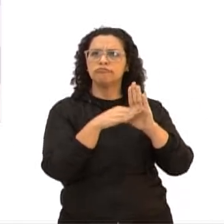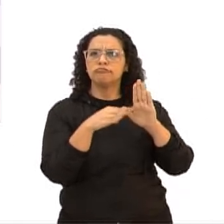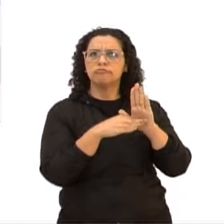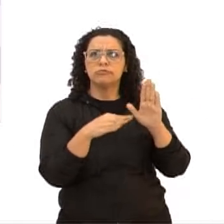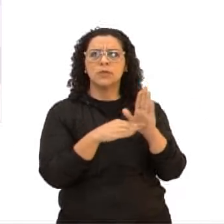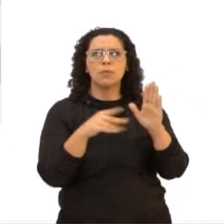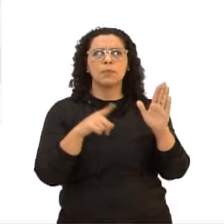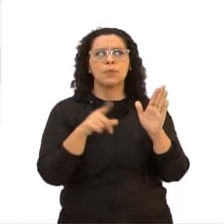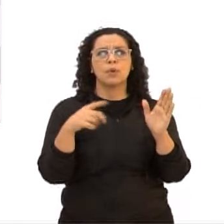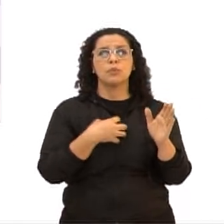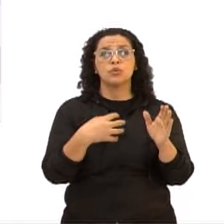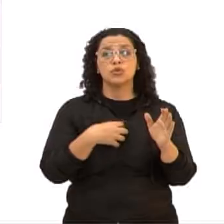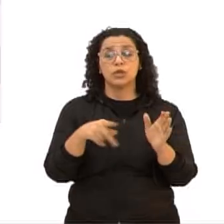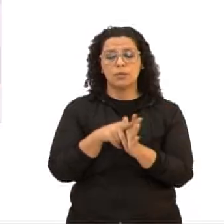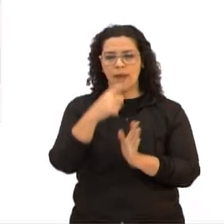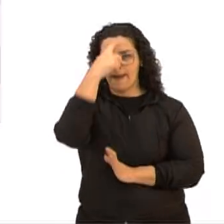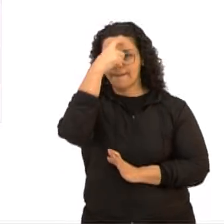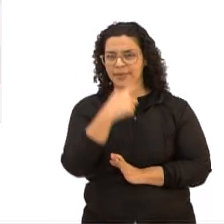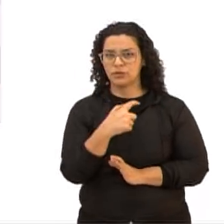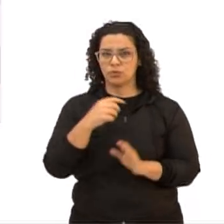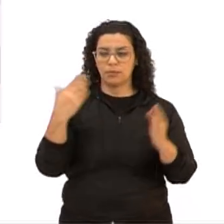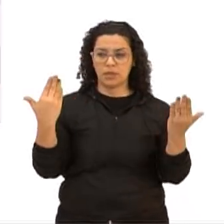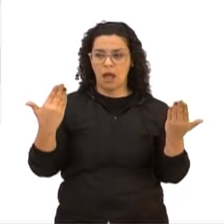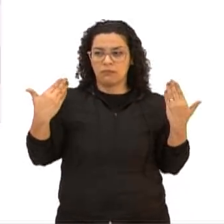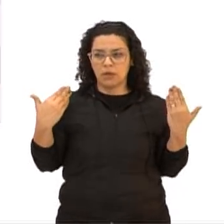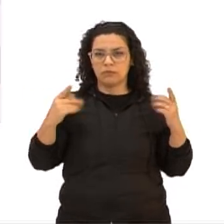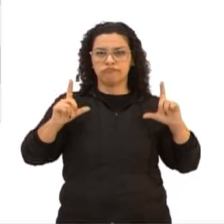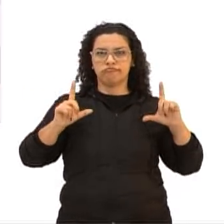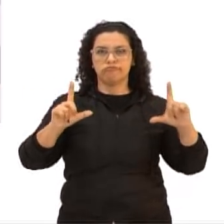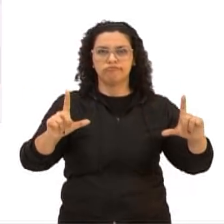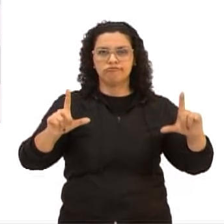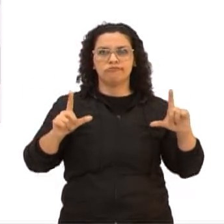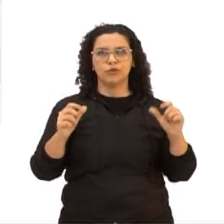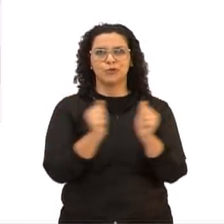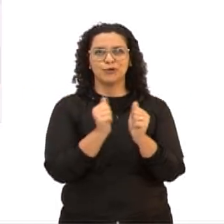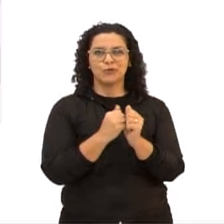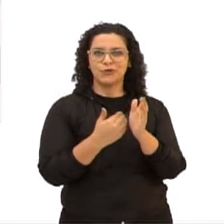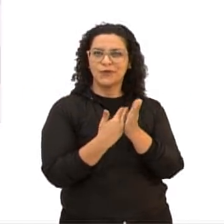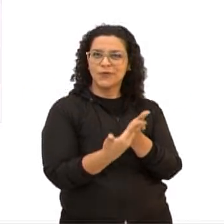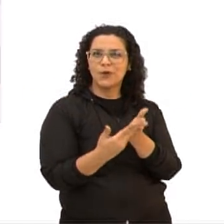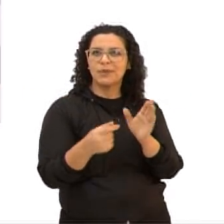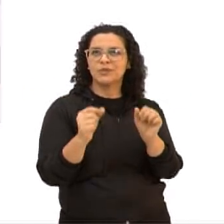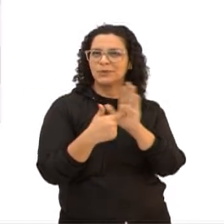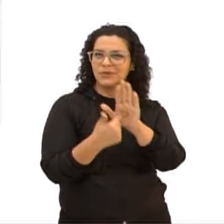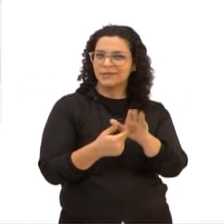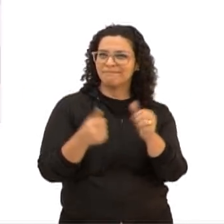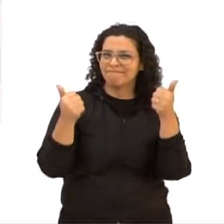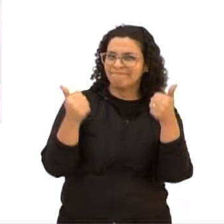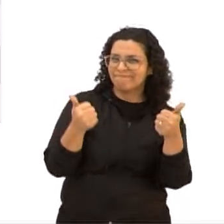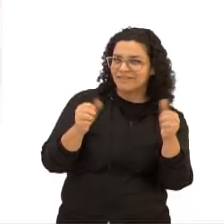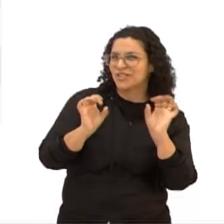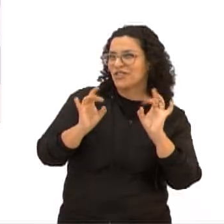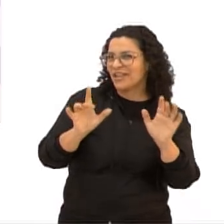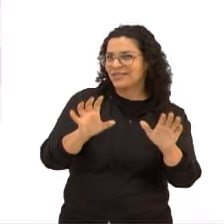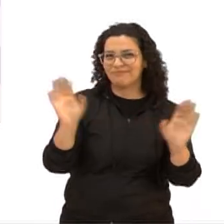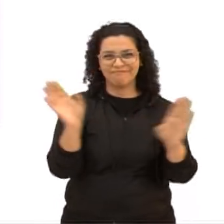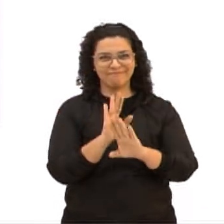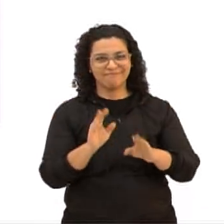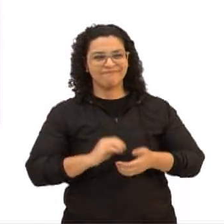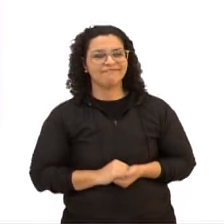partir do enquadramento do personagem, que é aquele que a gente construiu no começo. Beleza? Então é isso, gente.